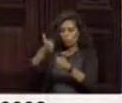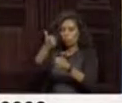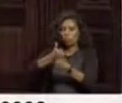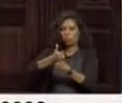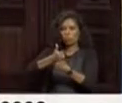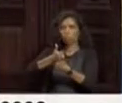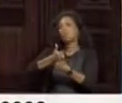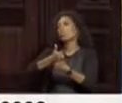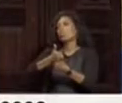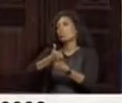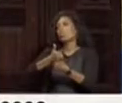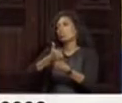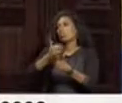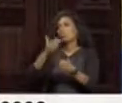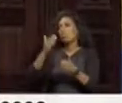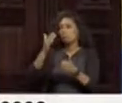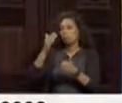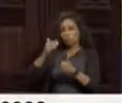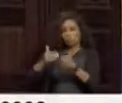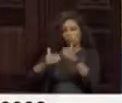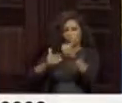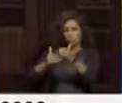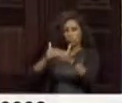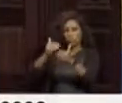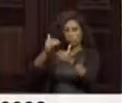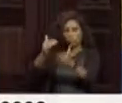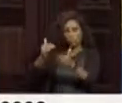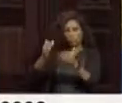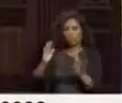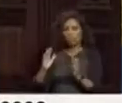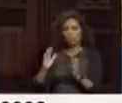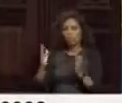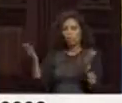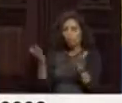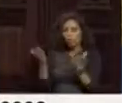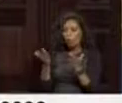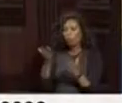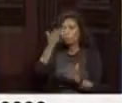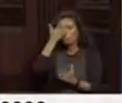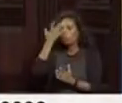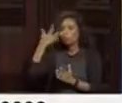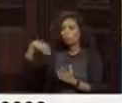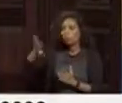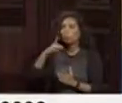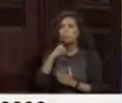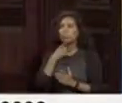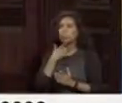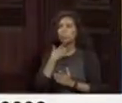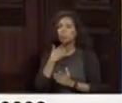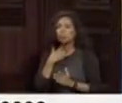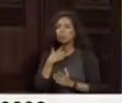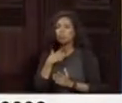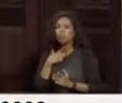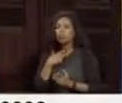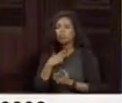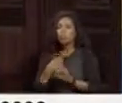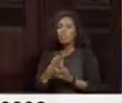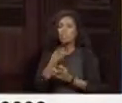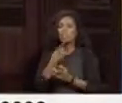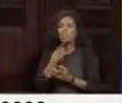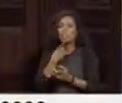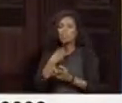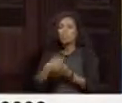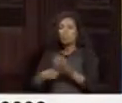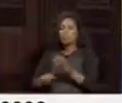saudade. Muito pelo contrário. Queremos que nunca neste país voltemos a ter aquele tipo